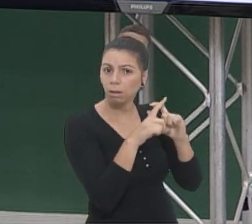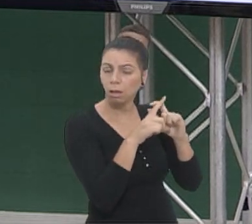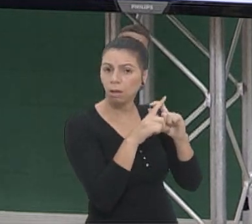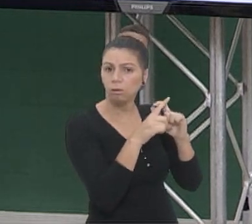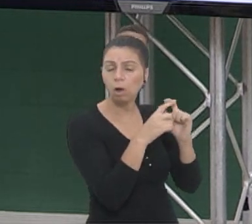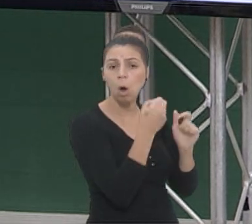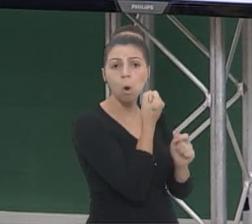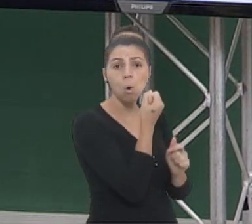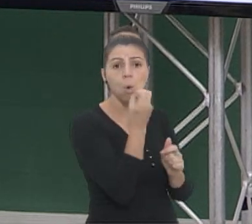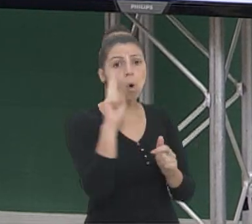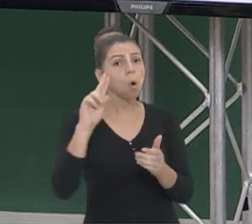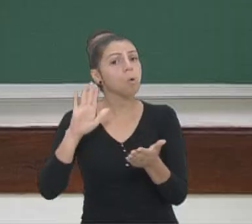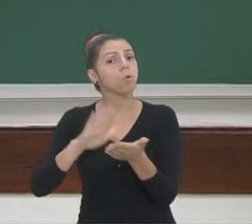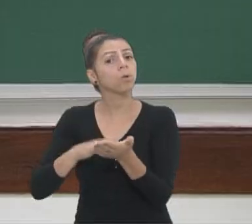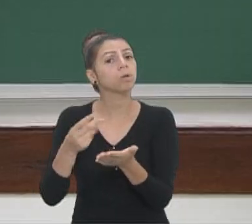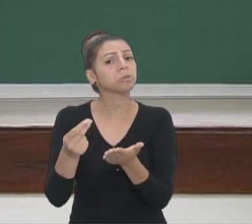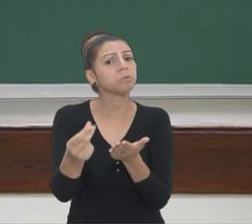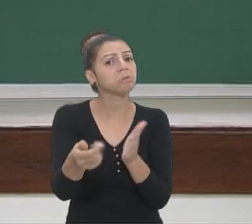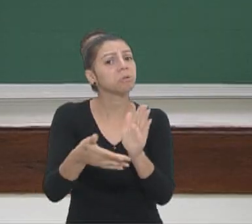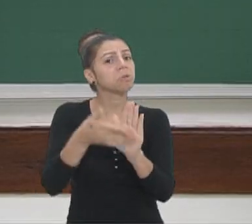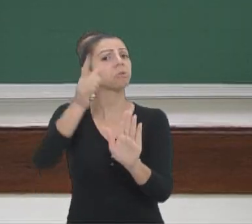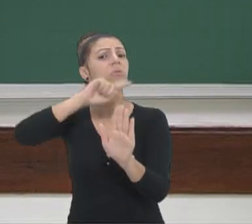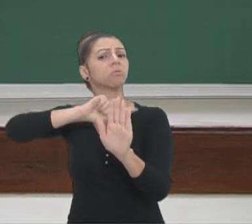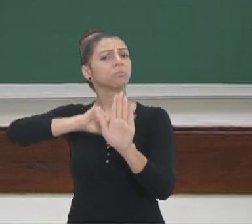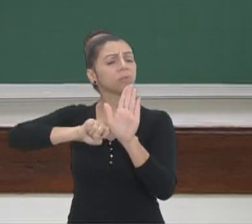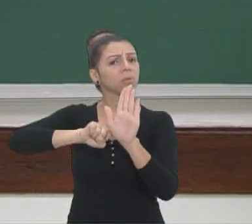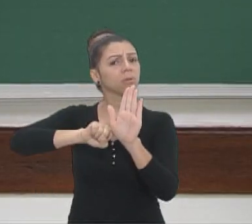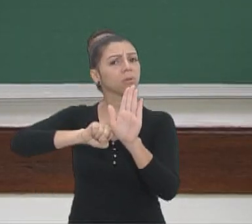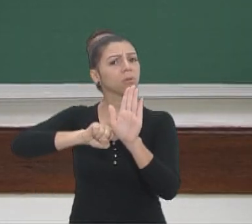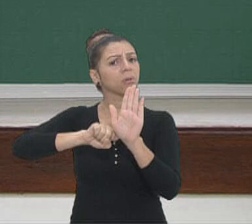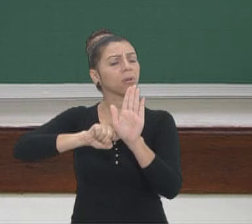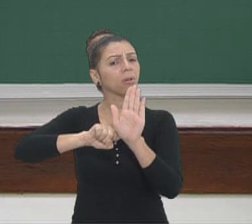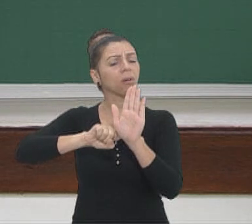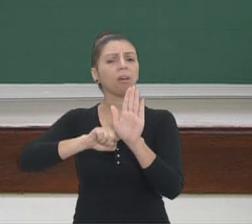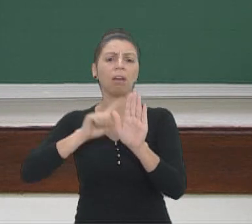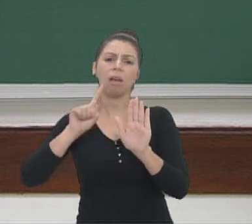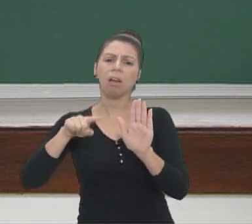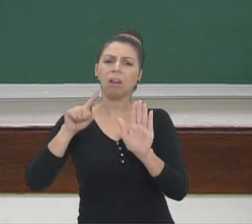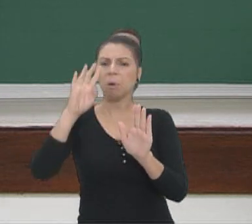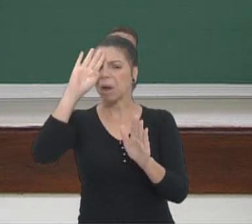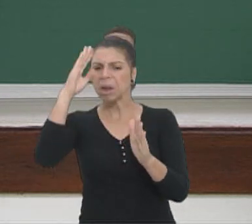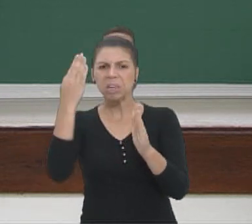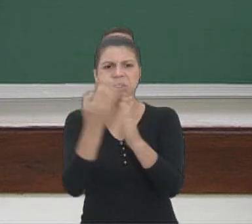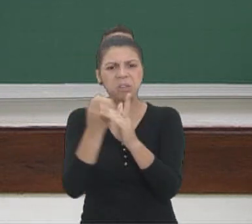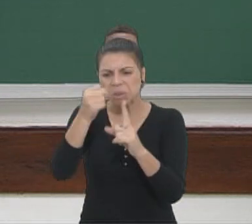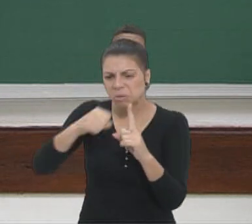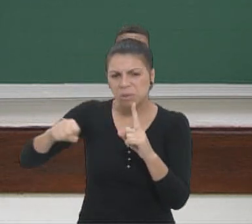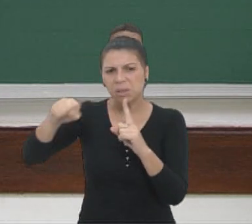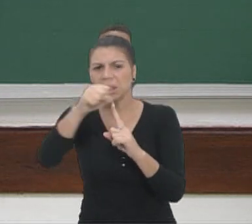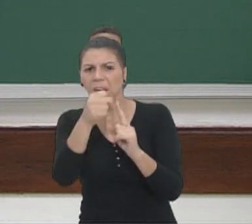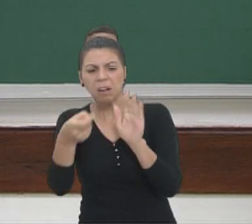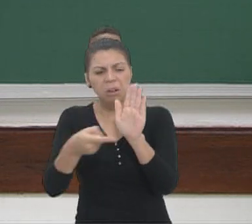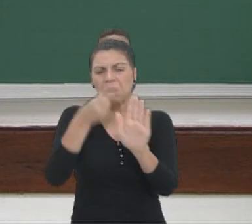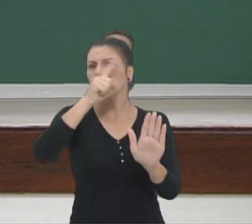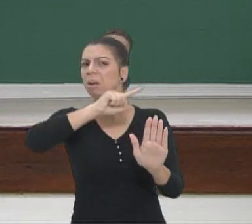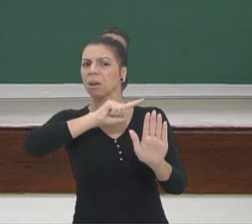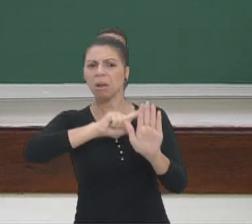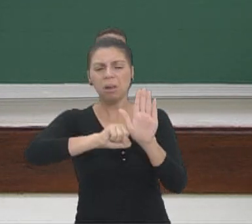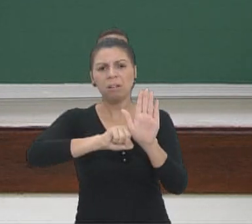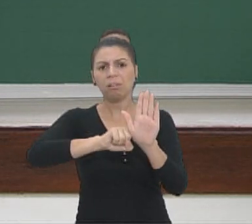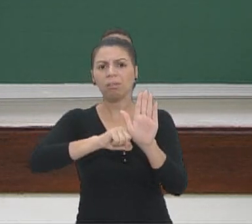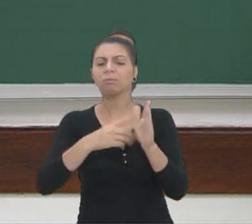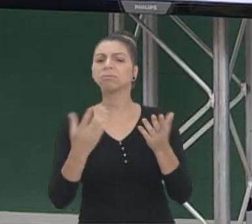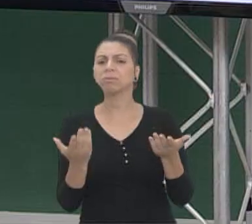populares? Tem um mistério aí envolvendo. Será que é uma crença? Será que é uma coisa misteriosa que ninguém... Será que é